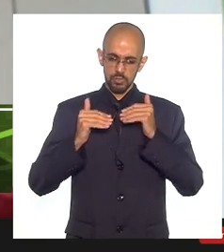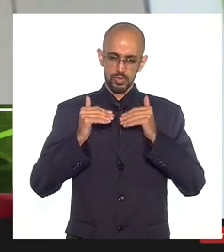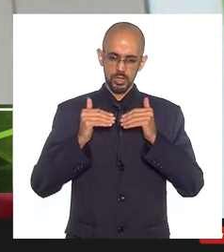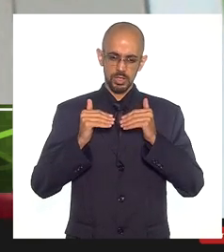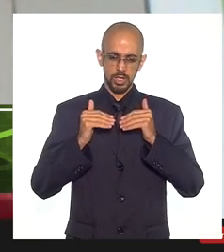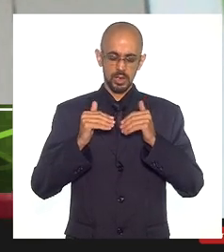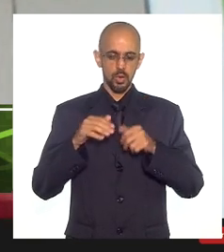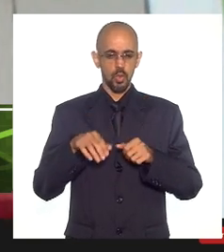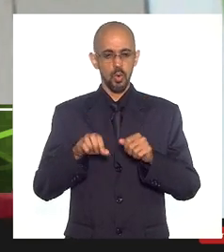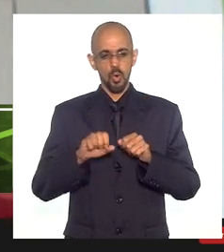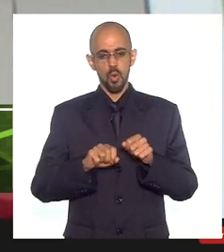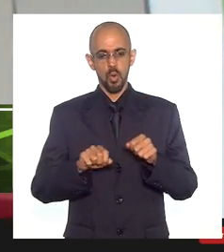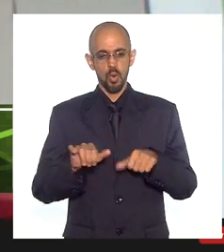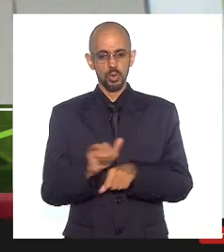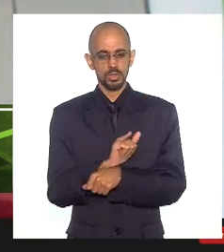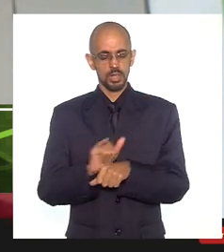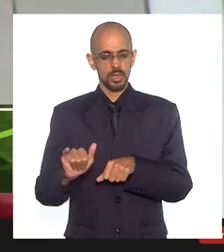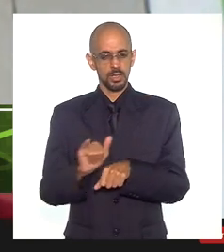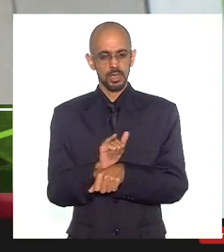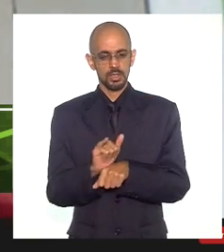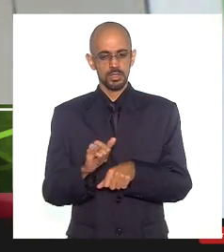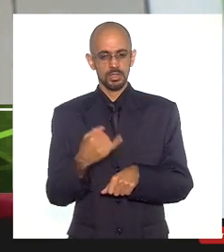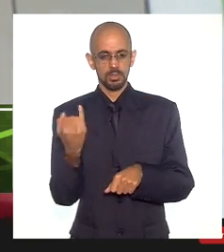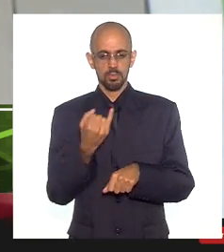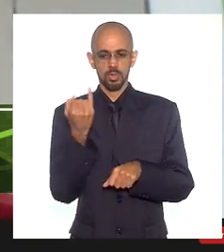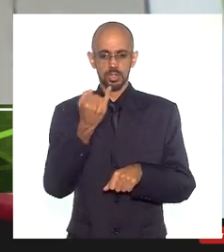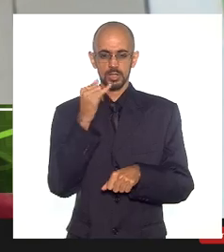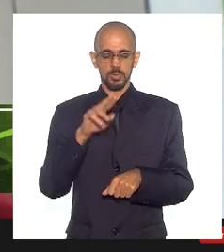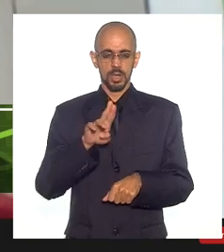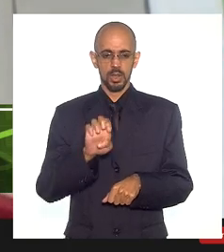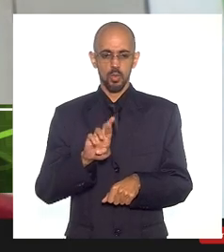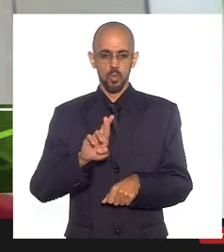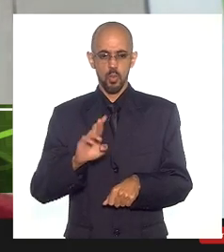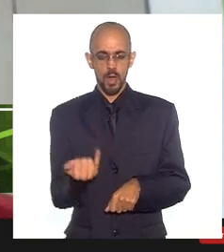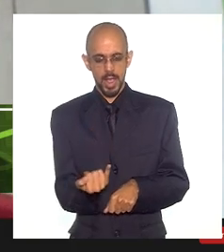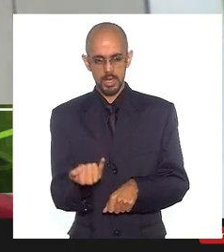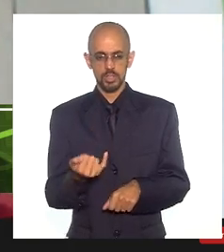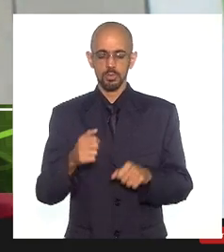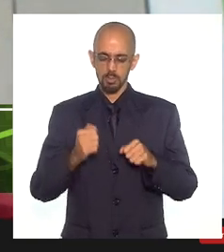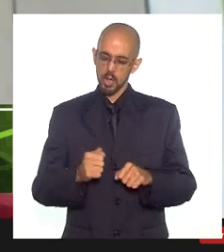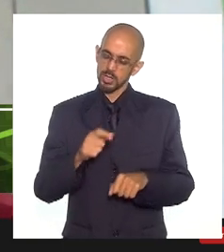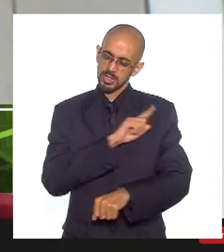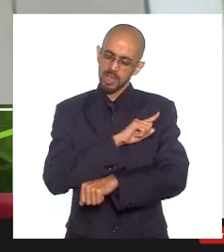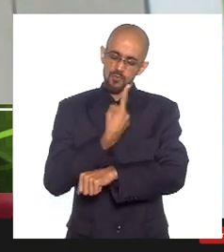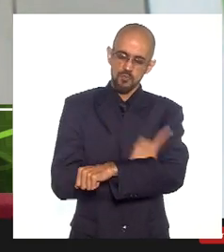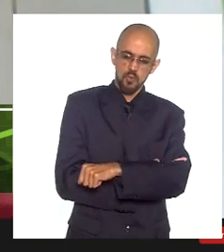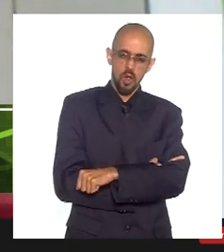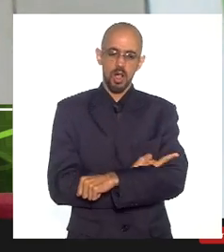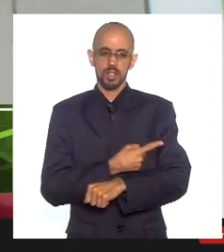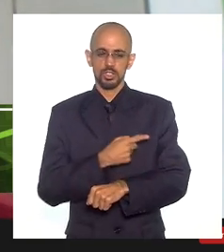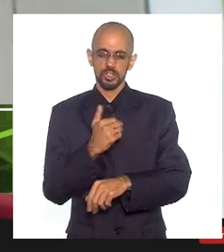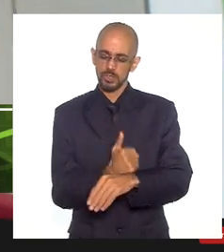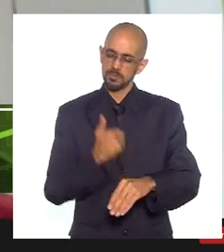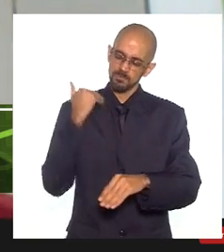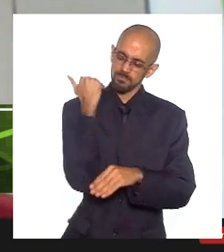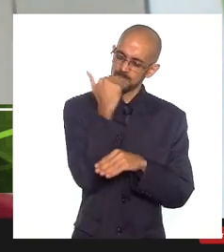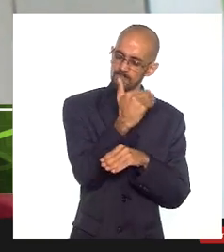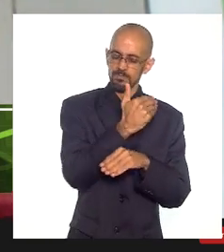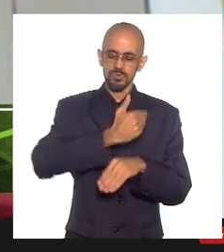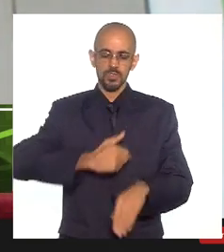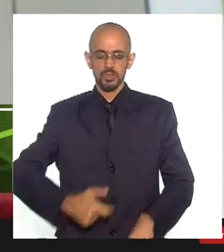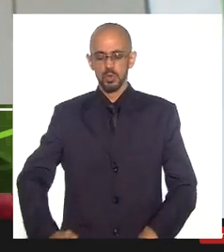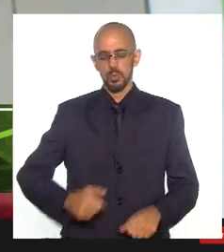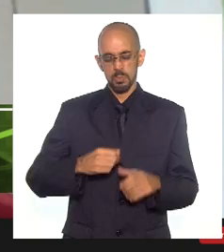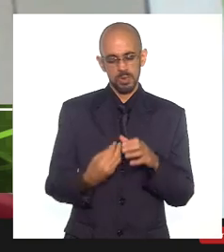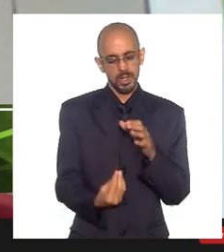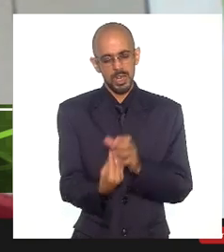importantes para que a UERJ esteja cada vez mais forte, cada vez mais plena no seu papel de produção de conhecimento,